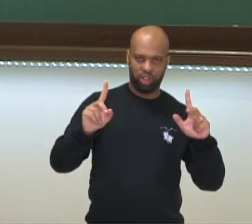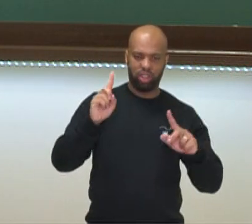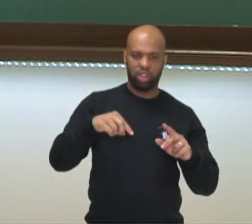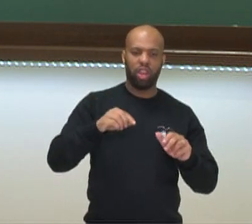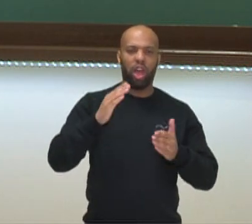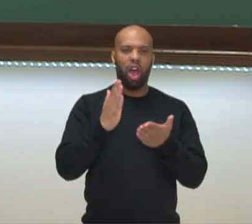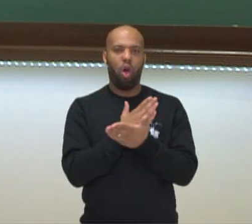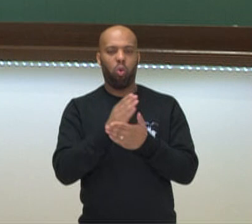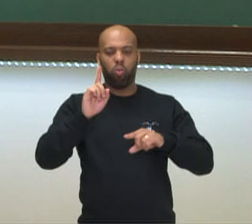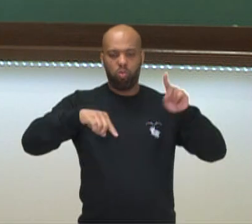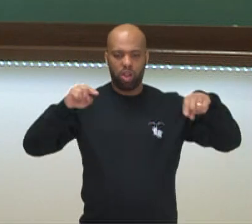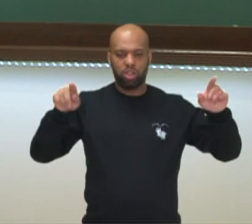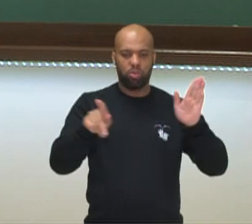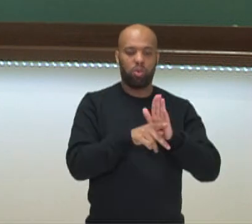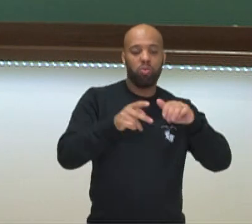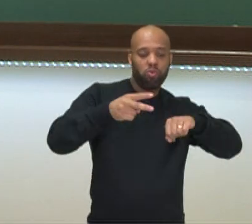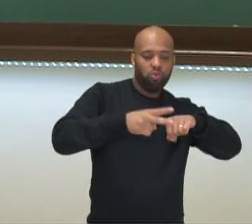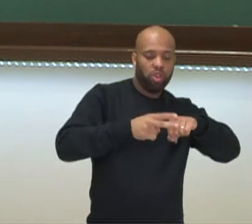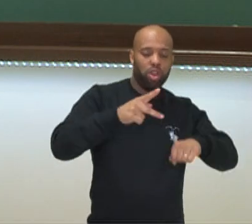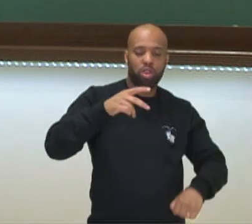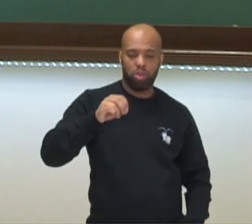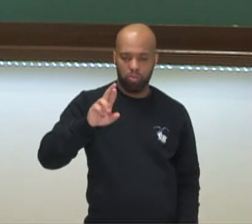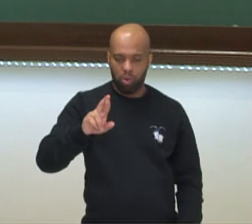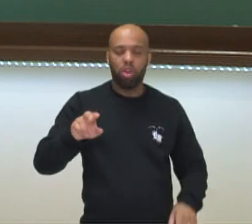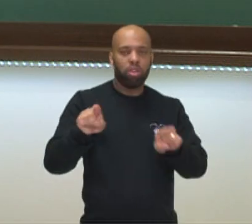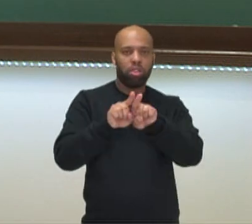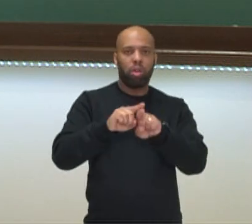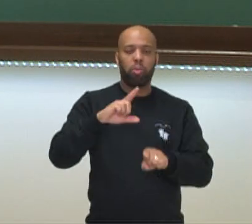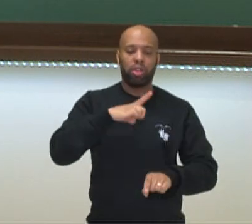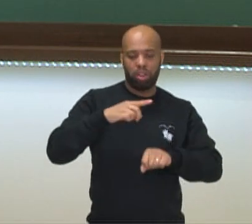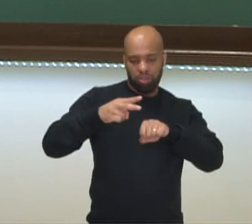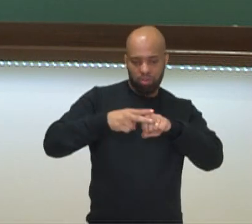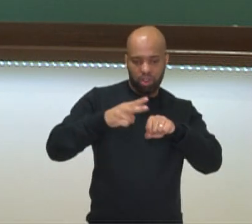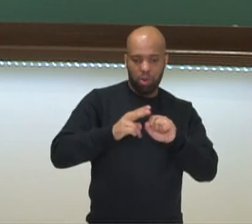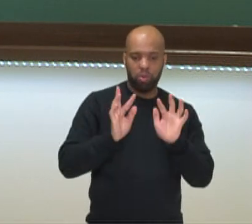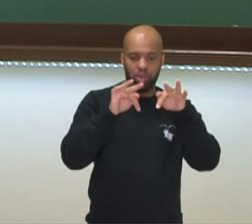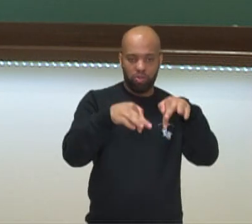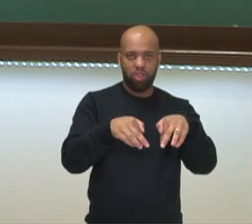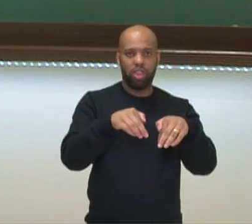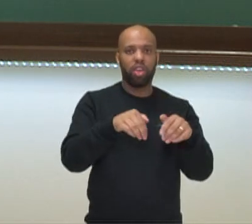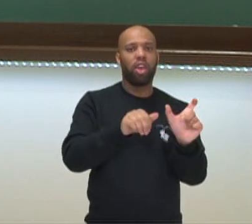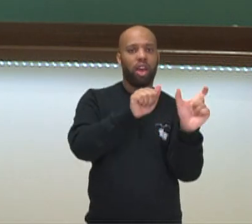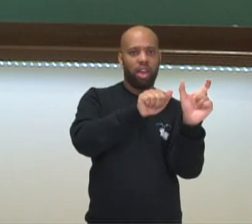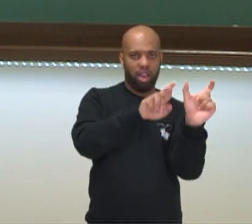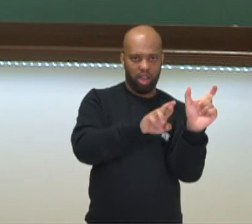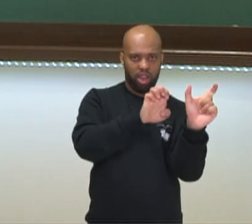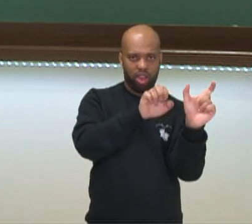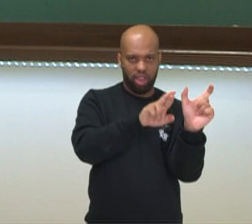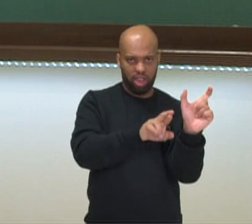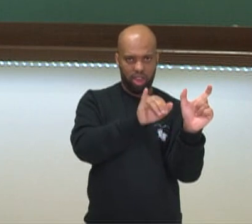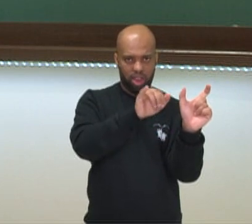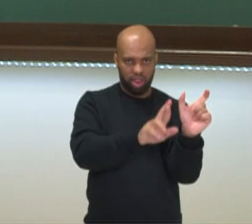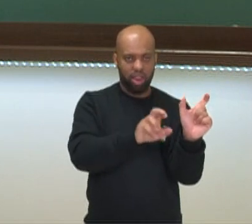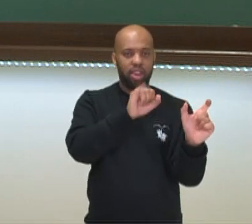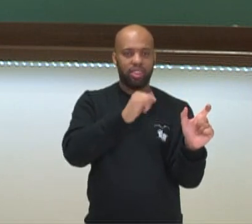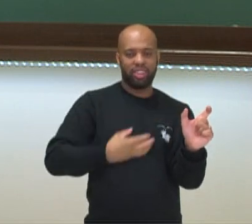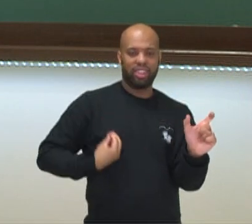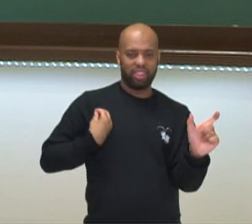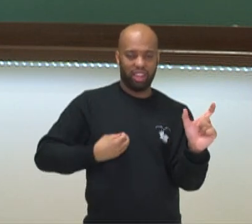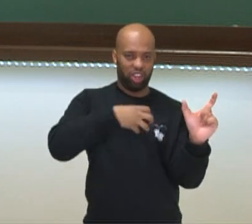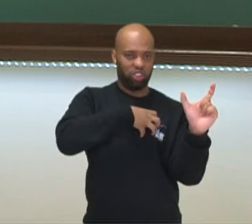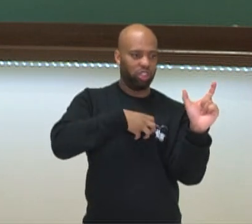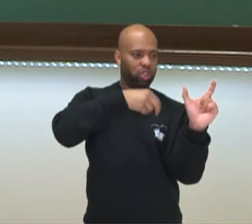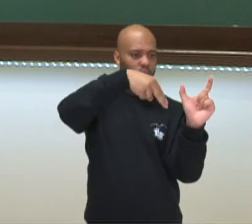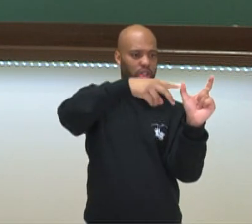verbo por, né? E a gente tem que os verbos terminados em ar, er ou ir, quando estão no gerúndio, né? Por